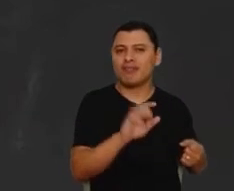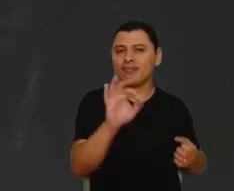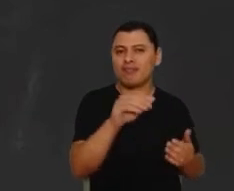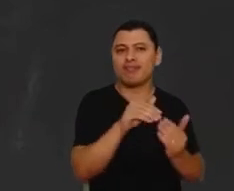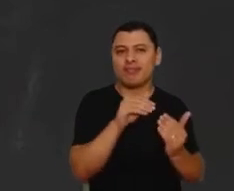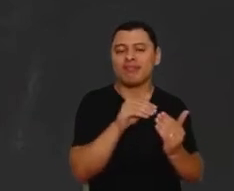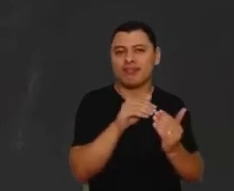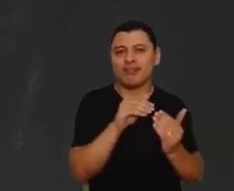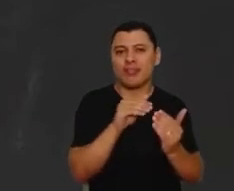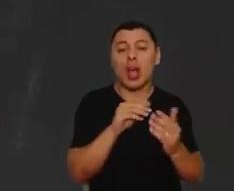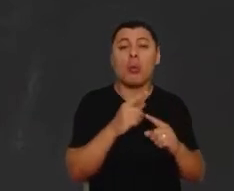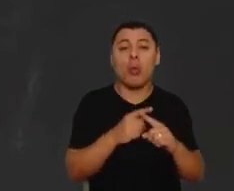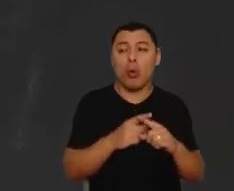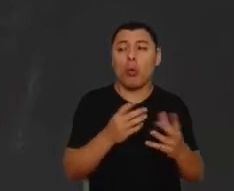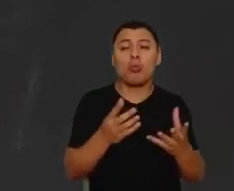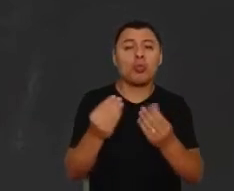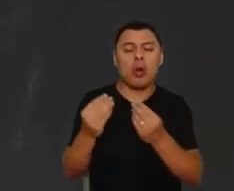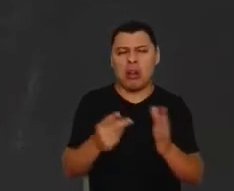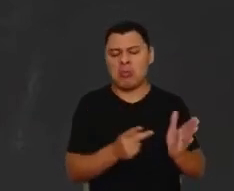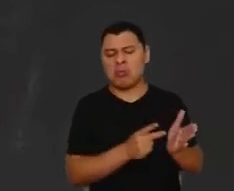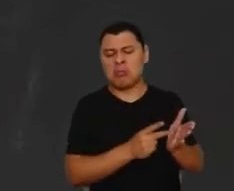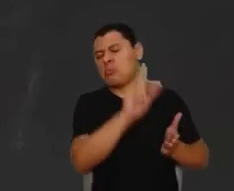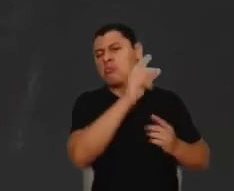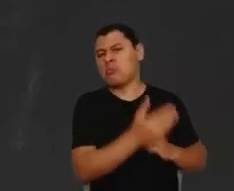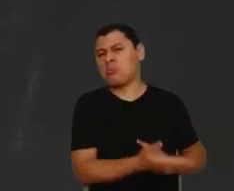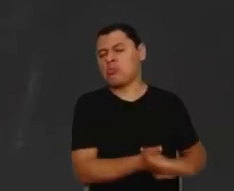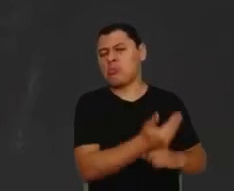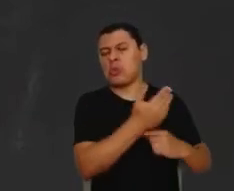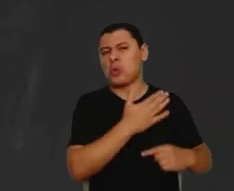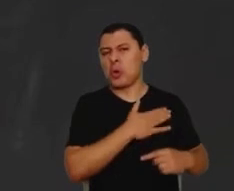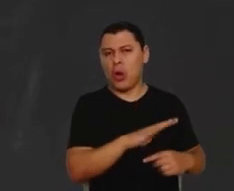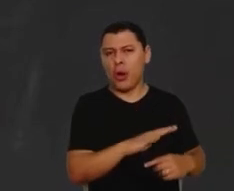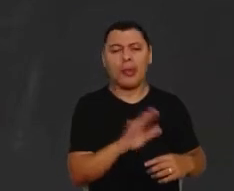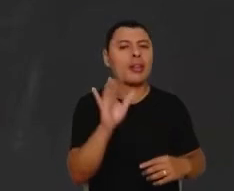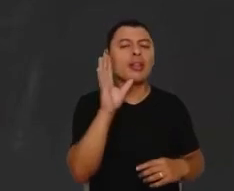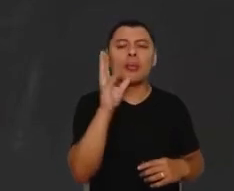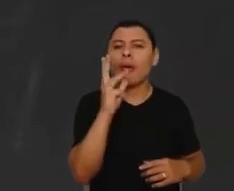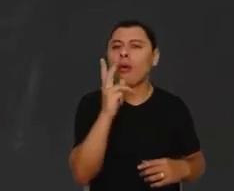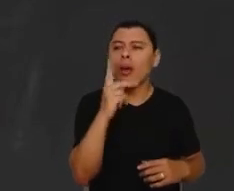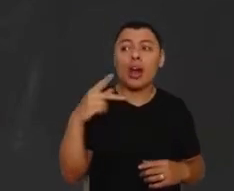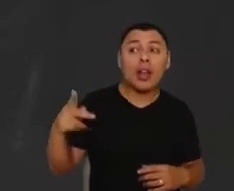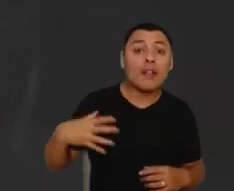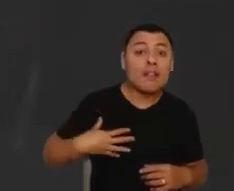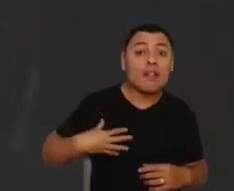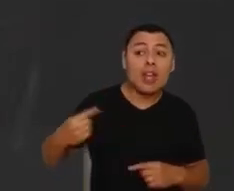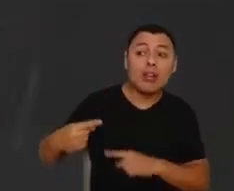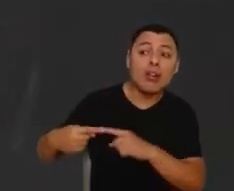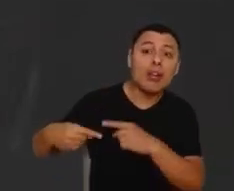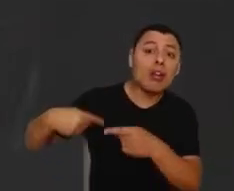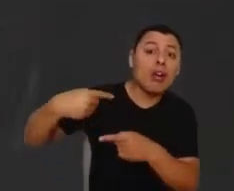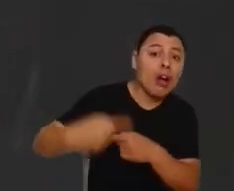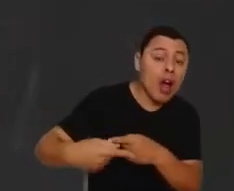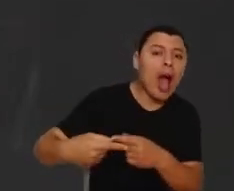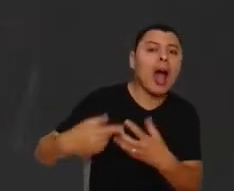tem à tecnologia, ela vai sendo minimizada com o tempo. E a sucessão, a gente tem